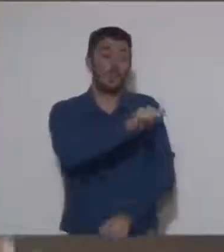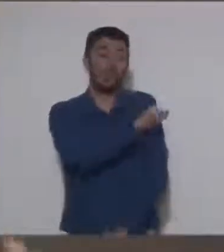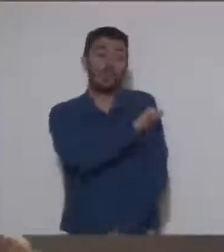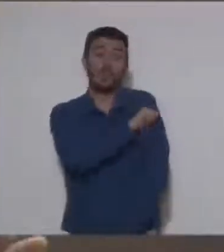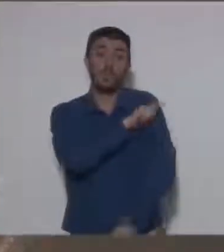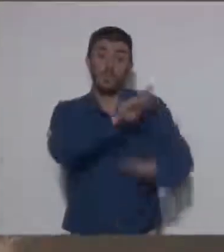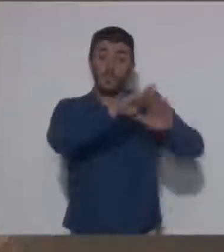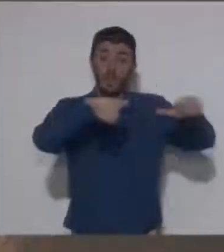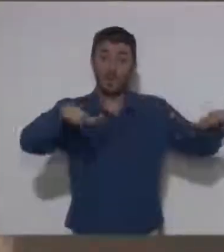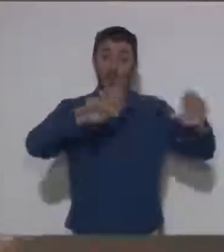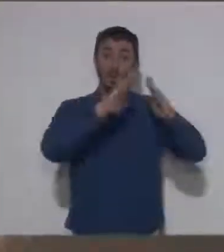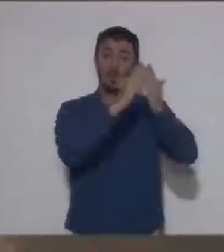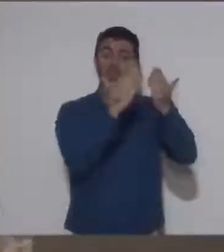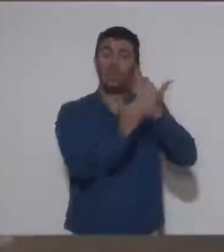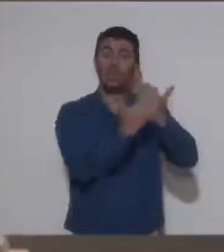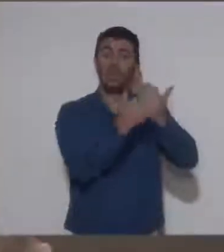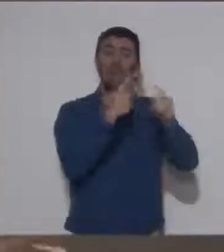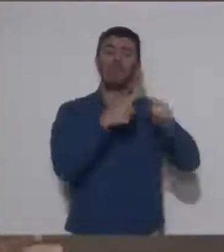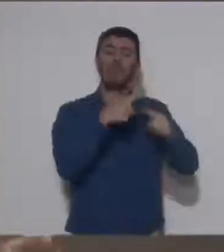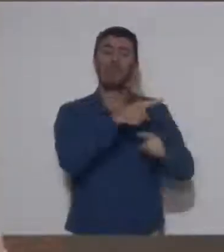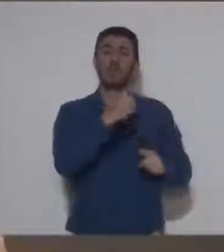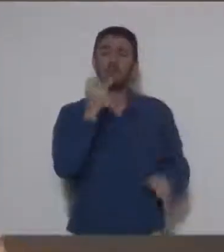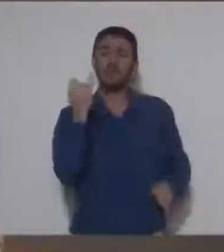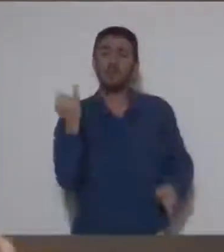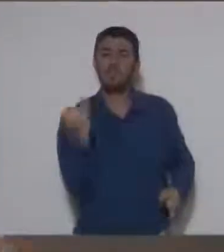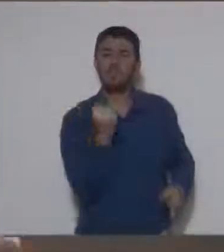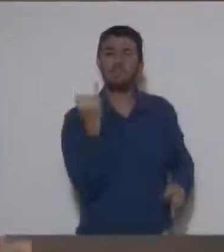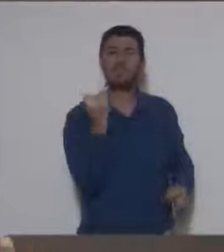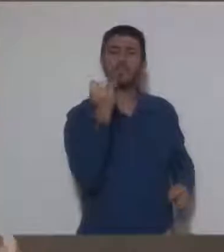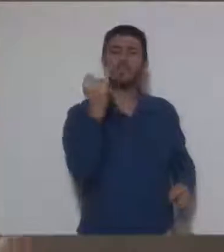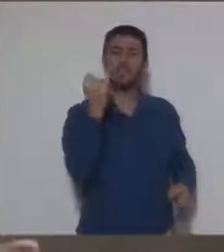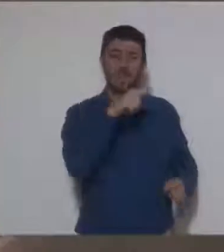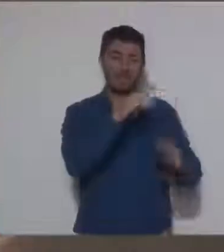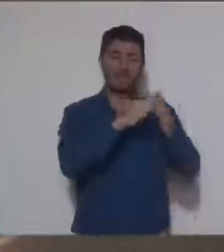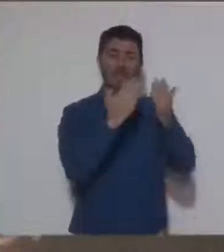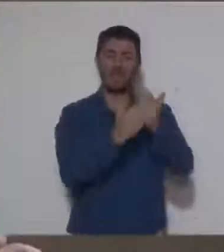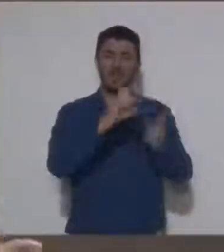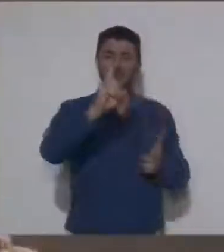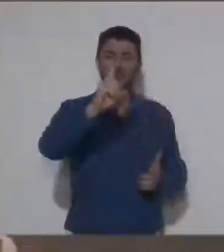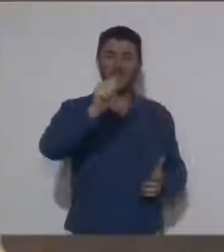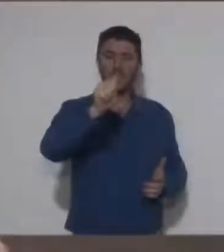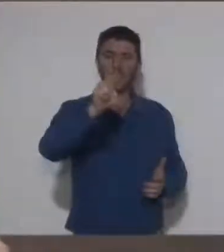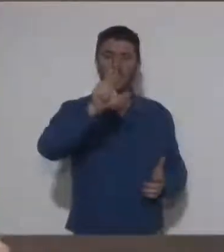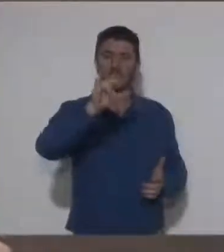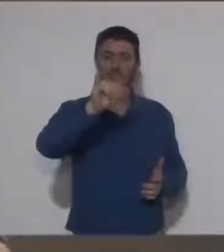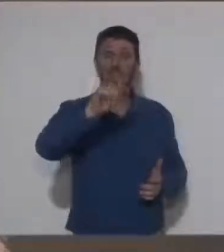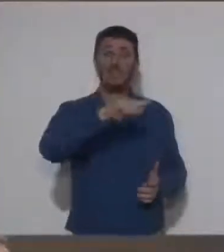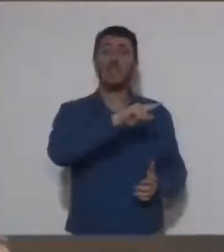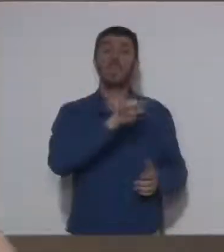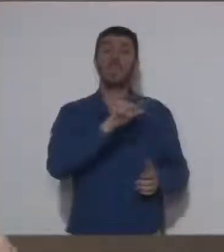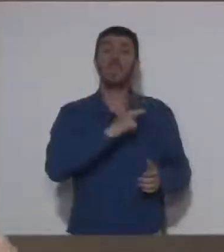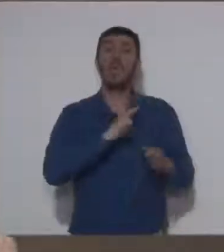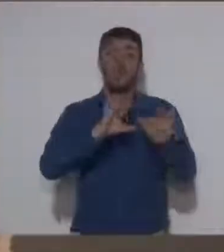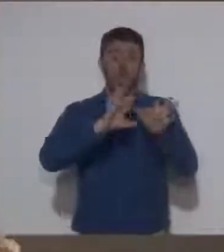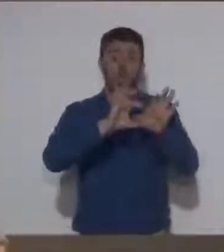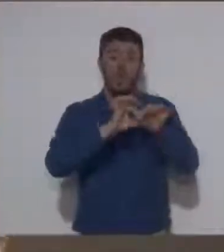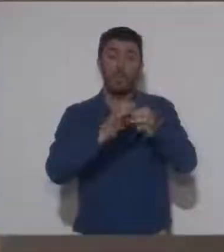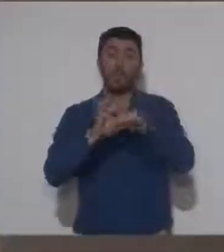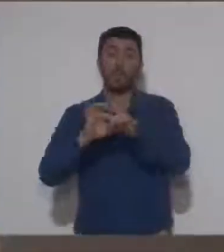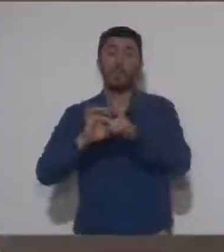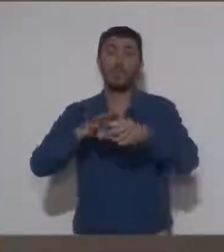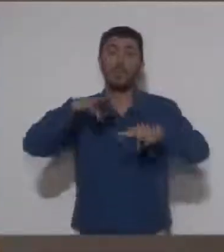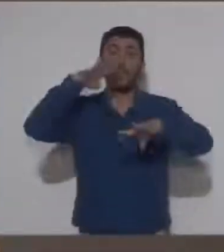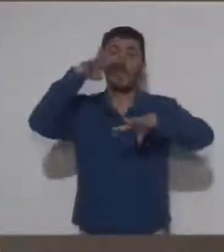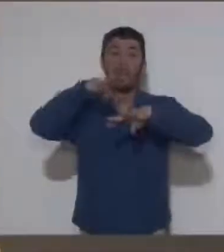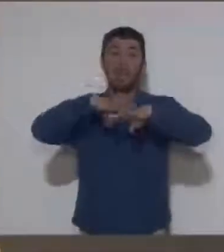importância dessa Olimpíada Internacional de Matemática. Na verdade, eles chamam Olimpíada Internacional de Matemática Sem Fronteira, não é? Então,